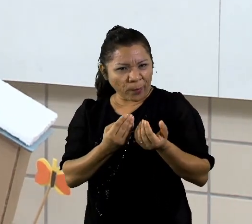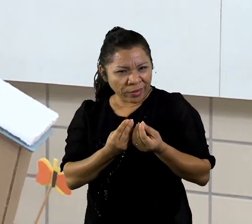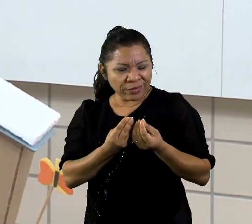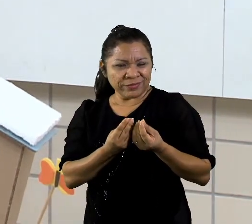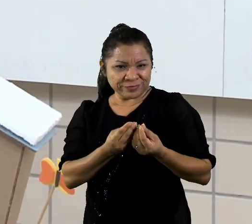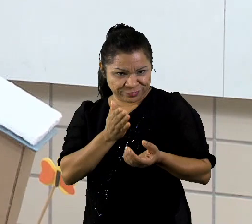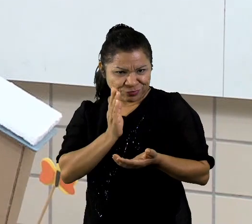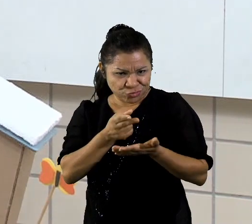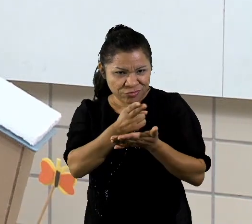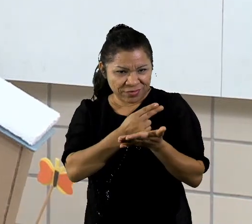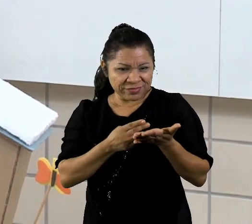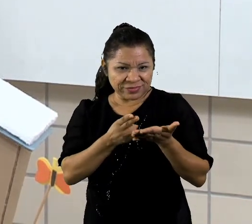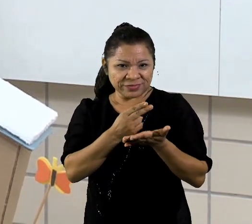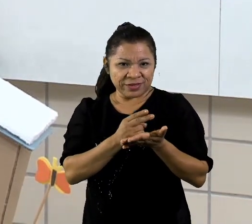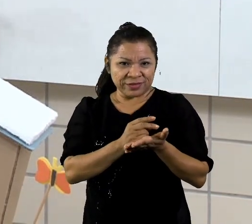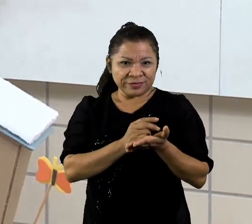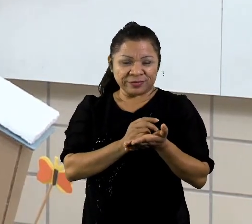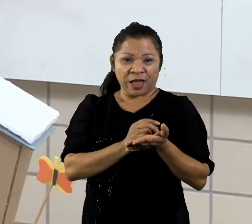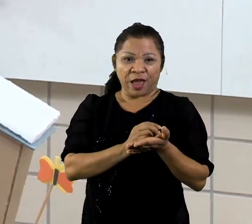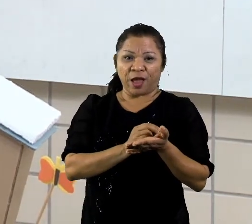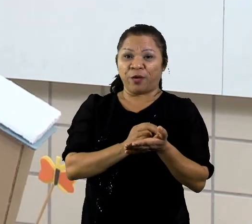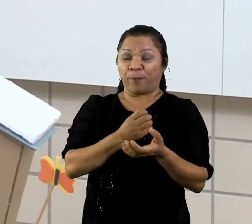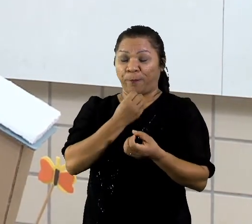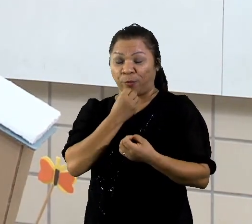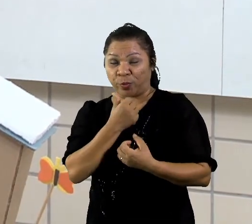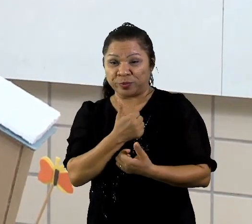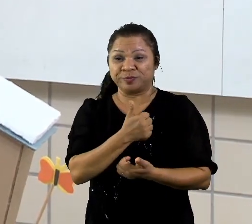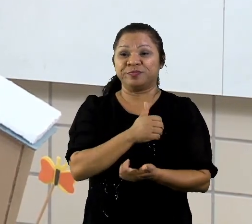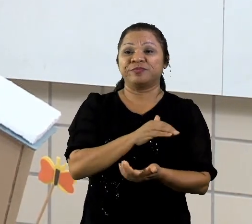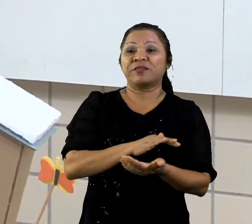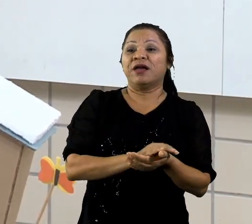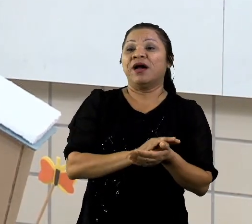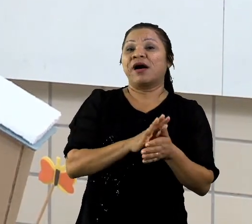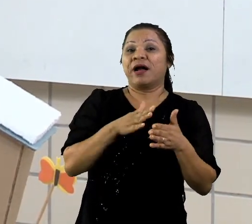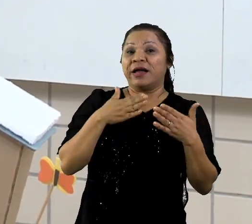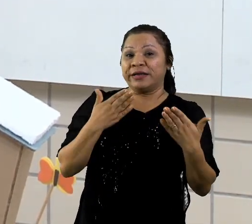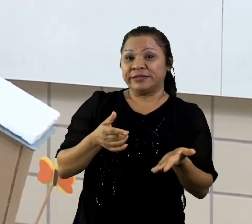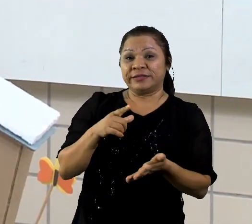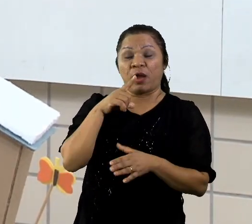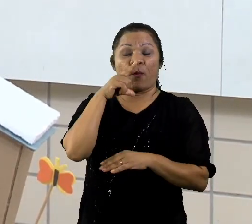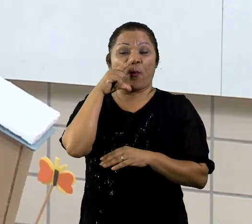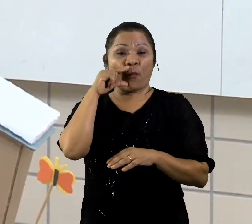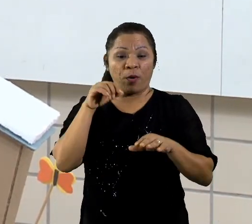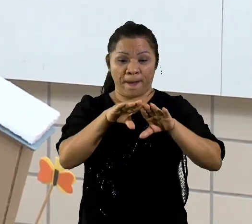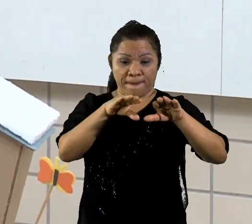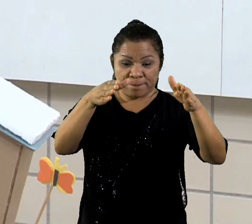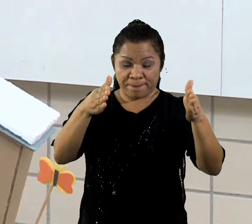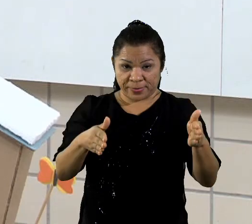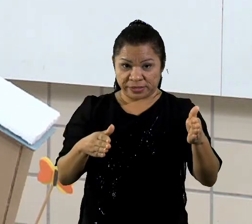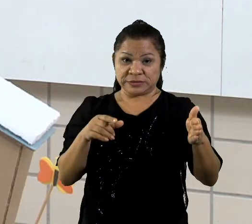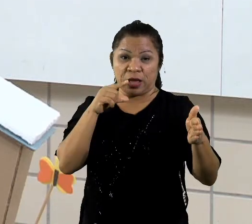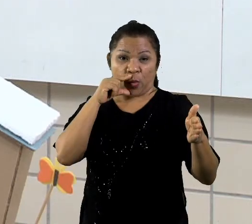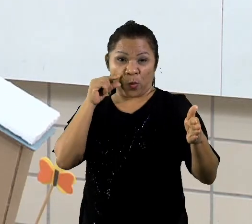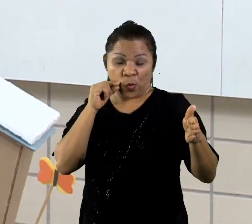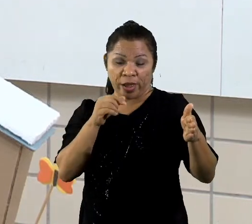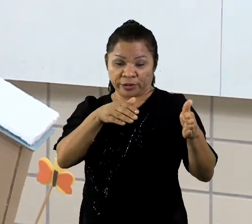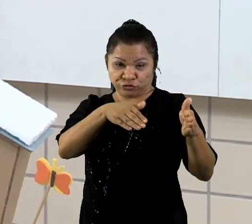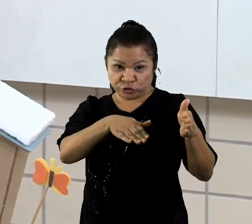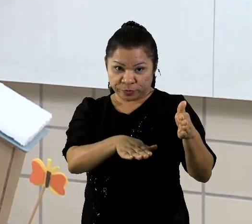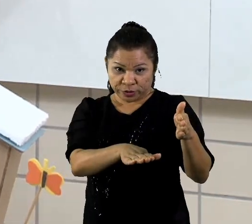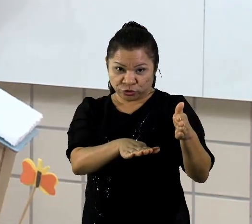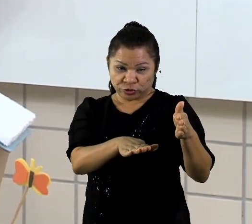Desenharam? Ótimo, nós temos o quê? O gatinho embaixo da mesa, a bola do lado